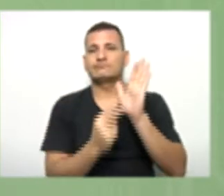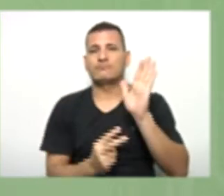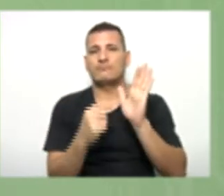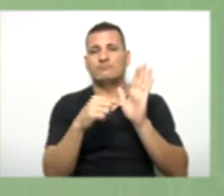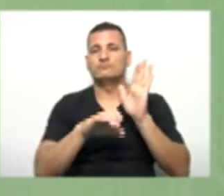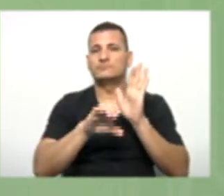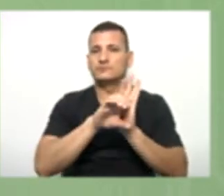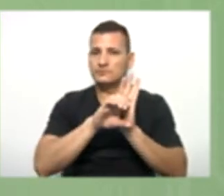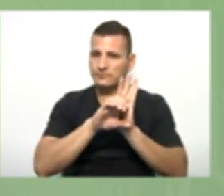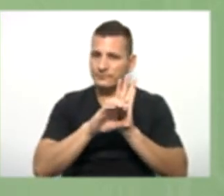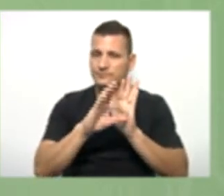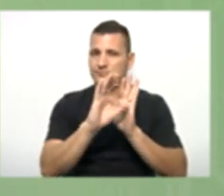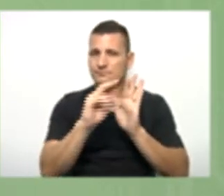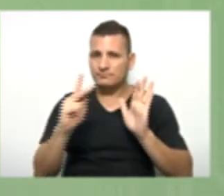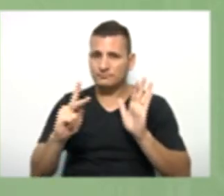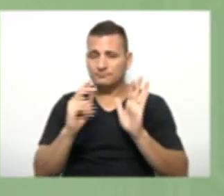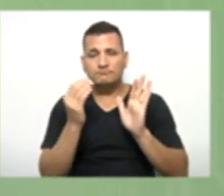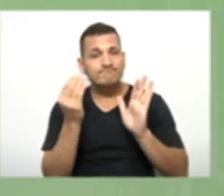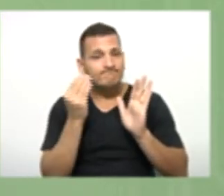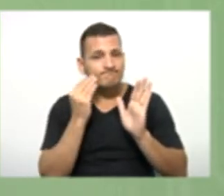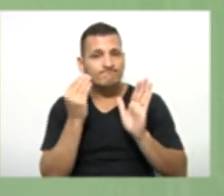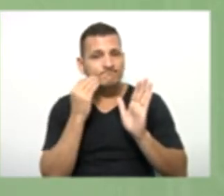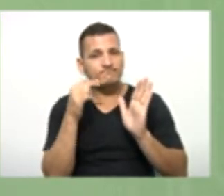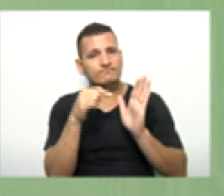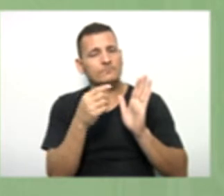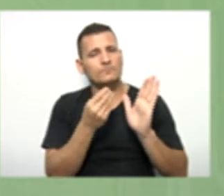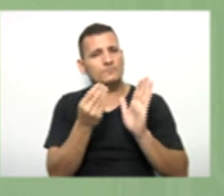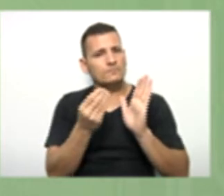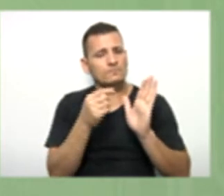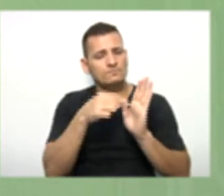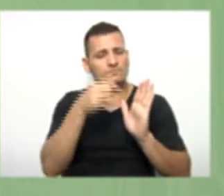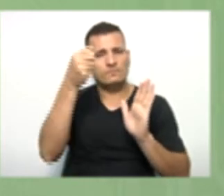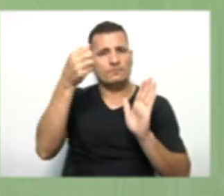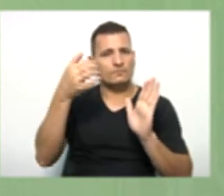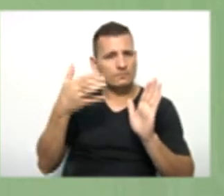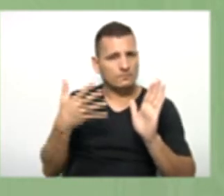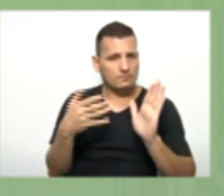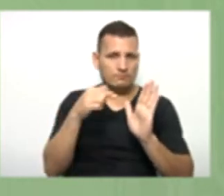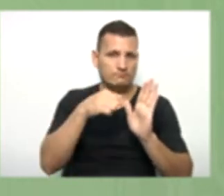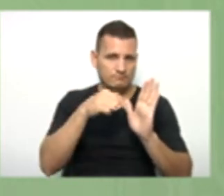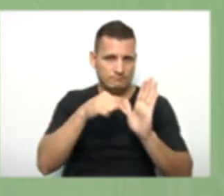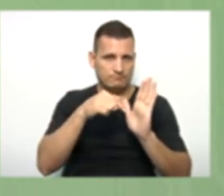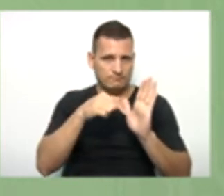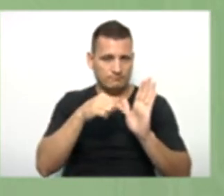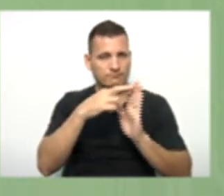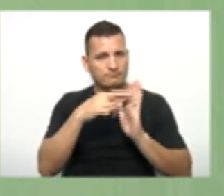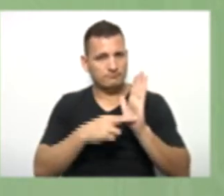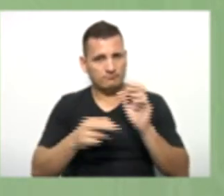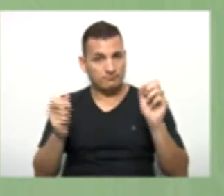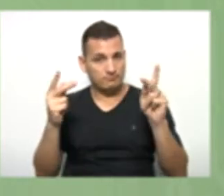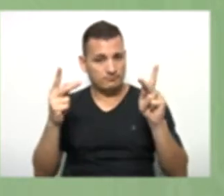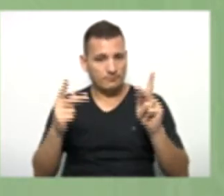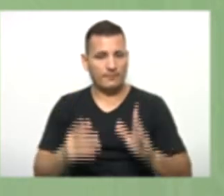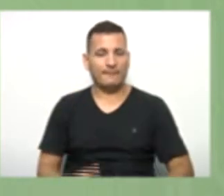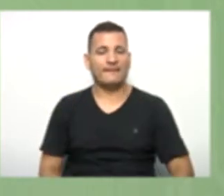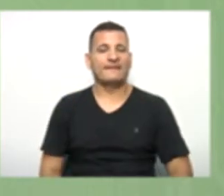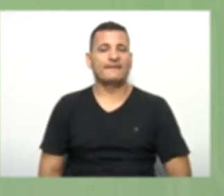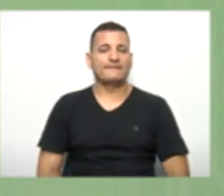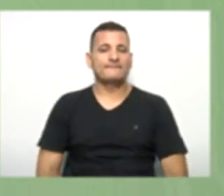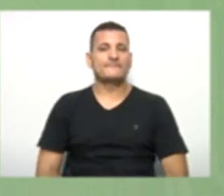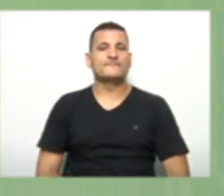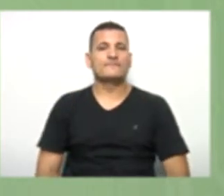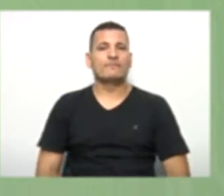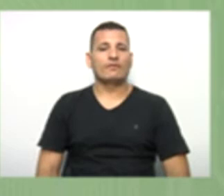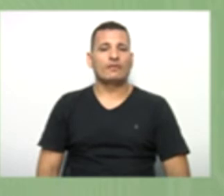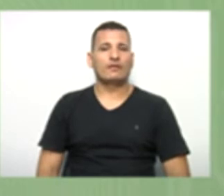da cooperativa e verificar como está descrito essa determinação, ok?